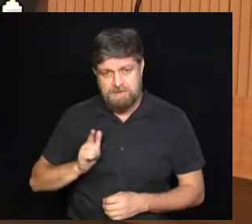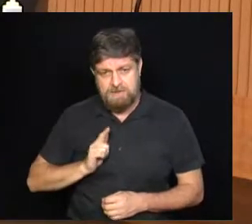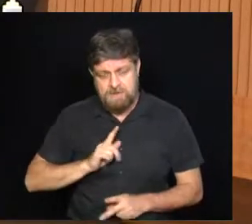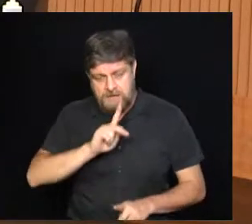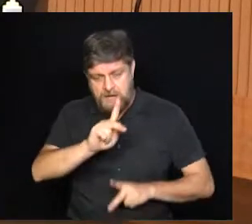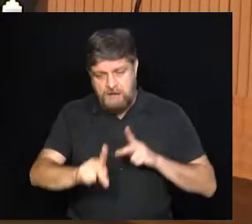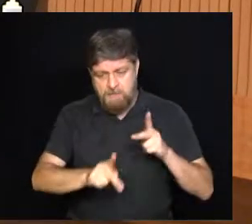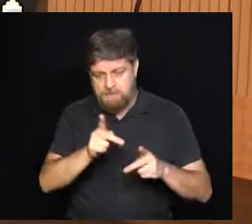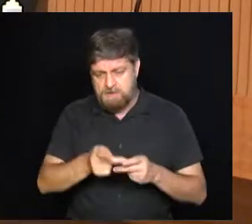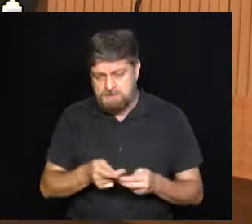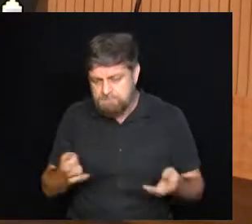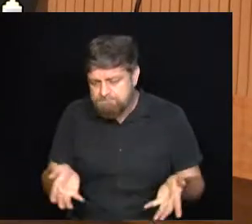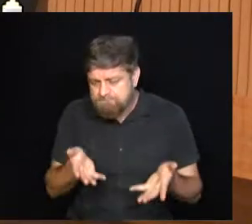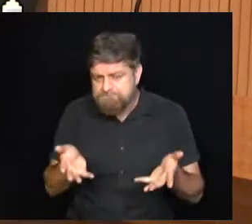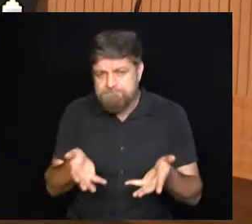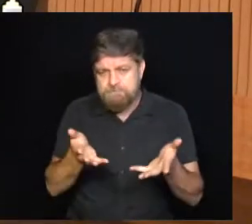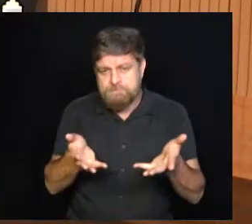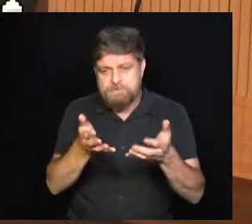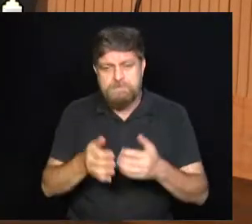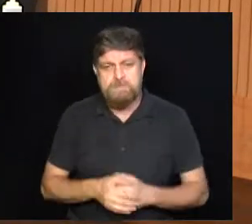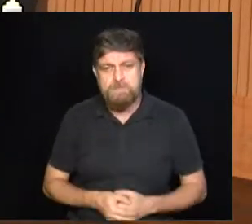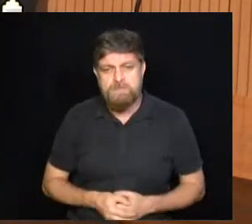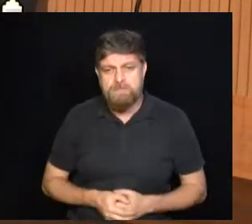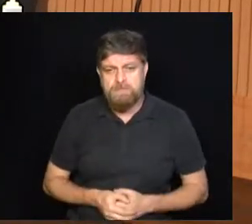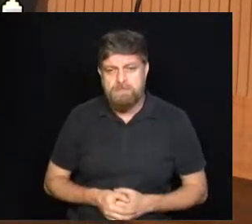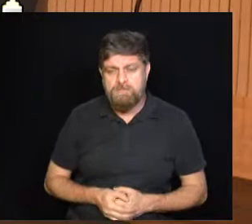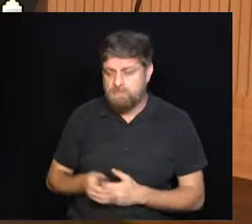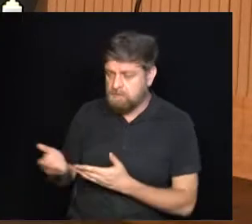muitas pessoas. Comandante, por favor.